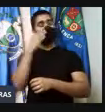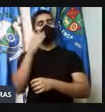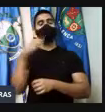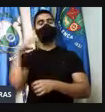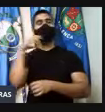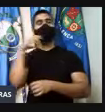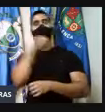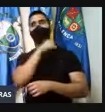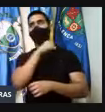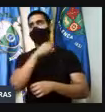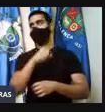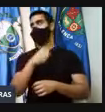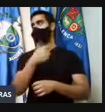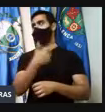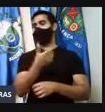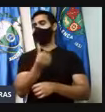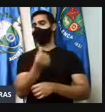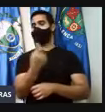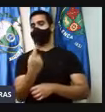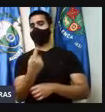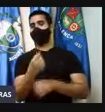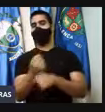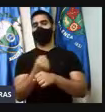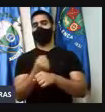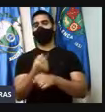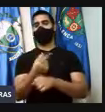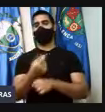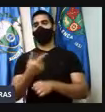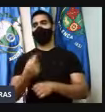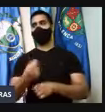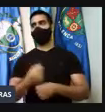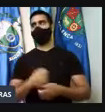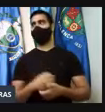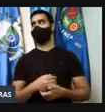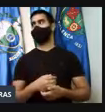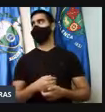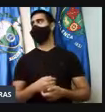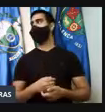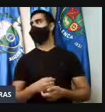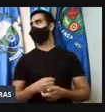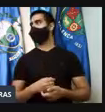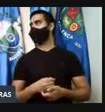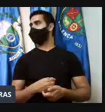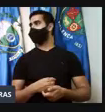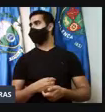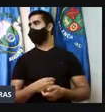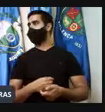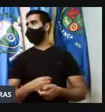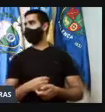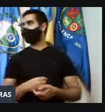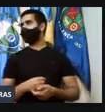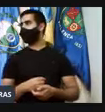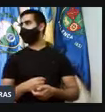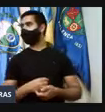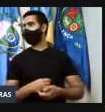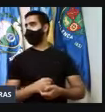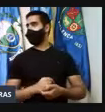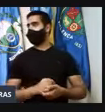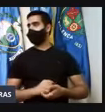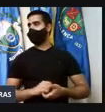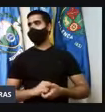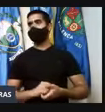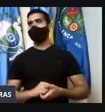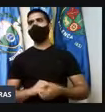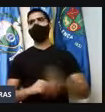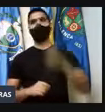urgência 261 de 2020, já com 1, 2, 3, 4, 5,